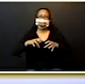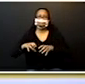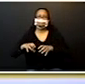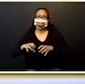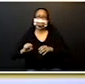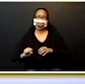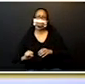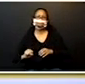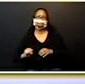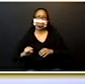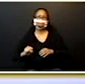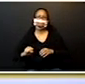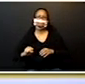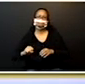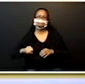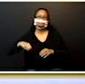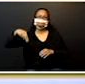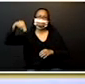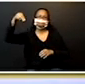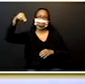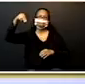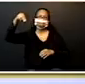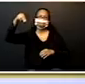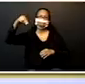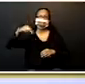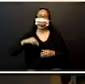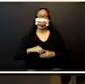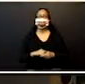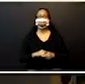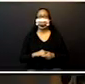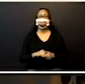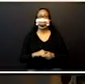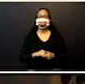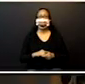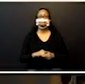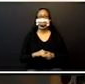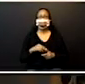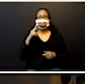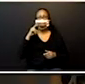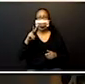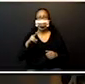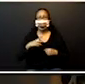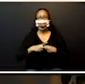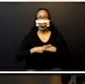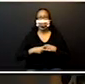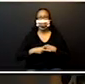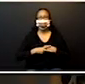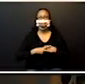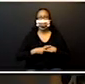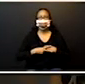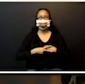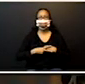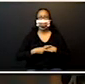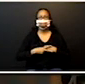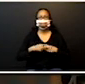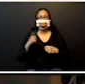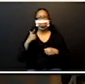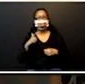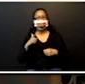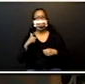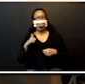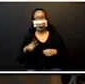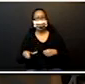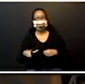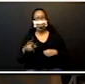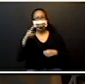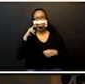sul e amarra no polo norte. Vamos identificar os verbos? Você consegue olhar e